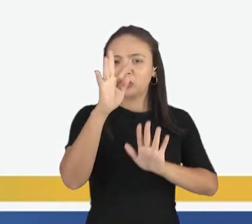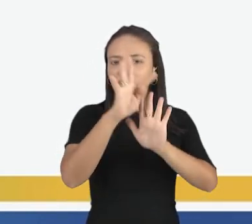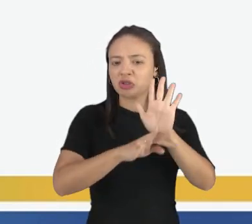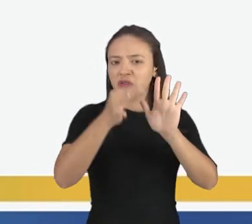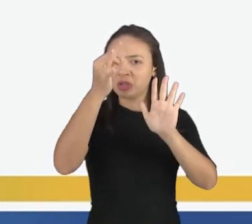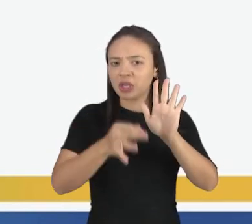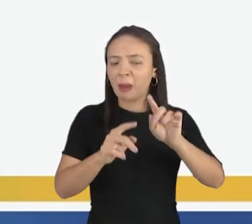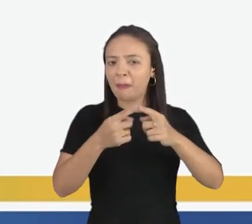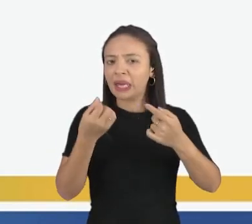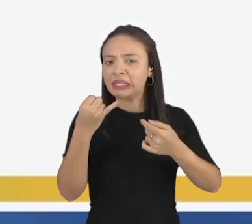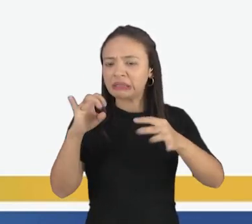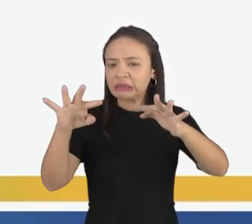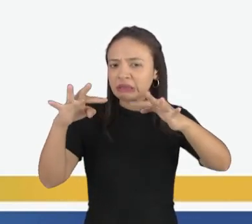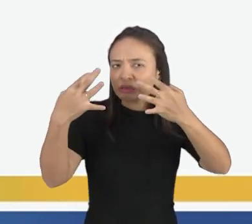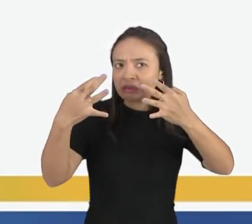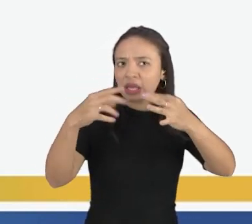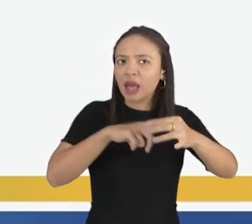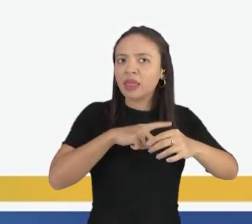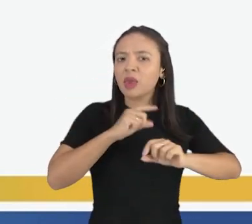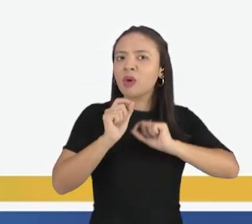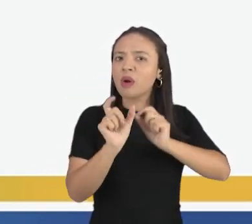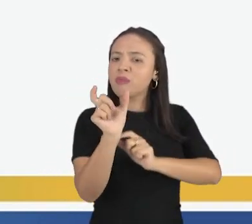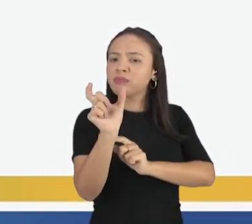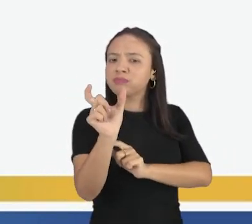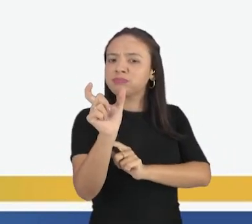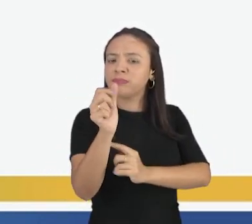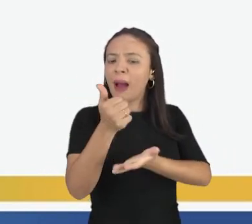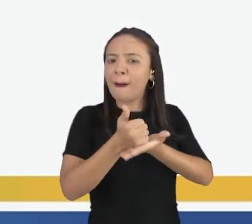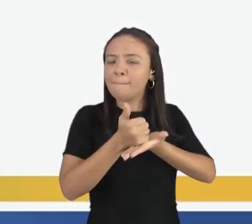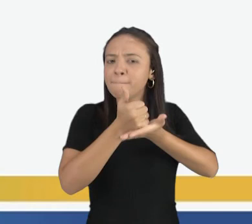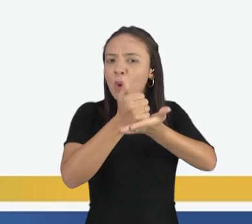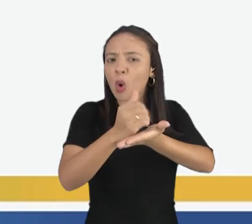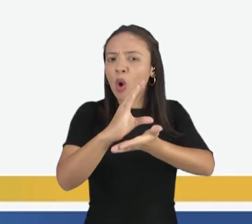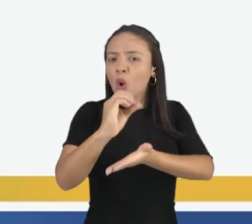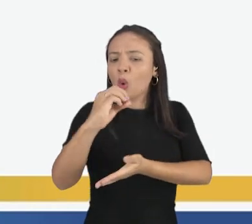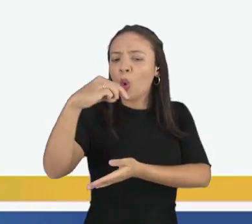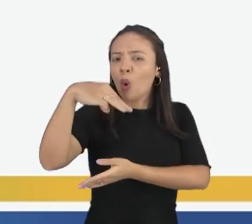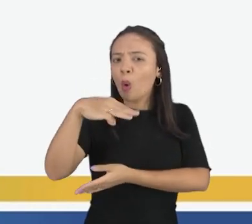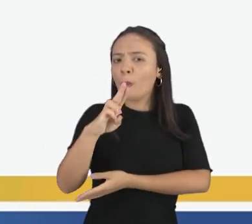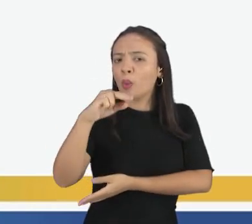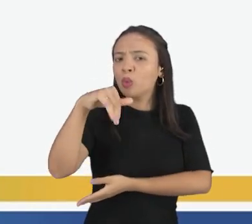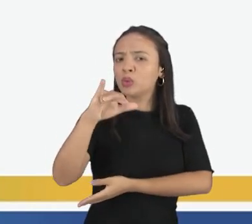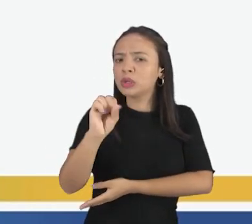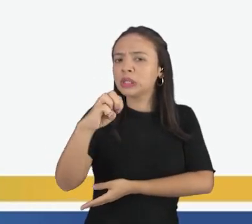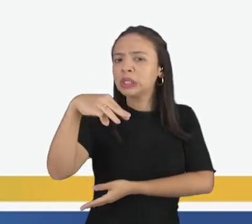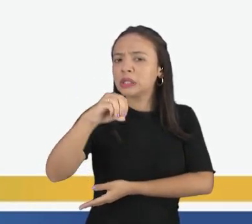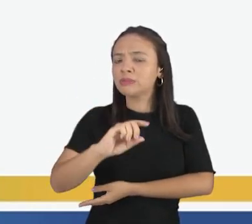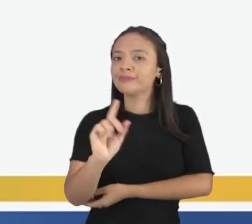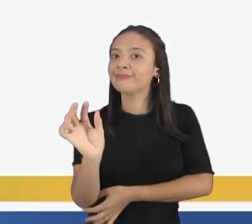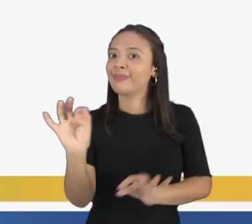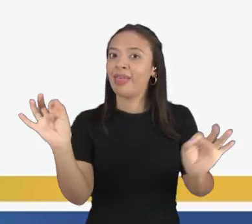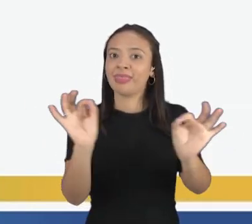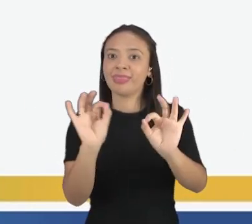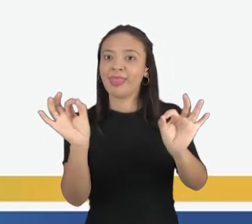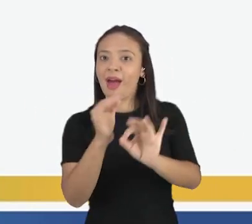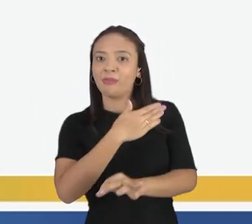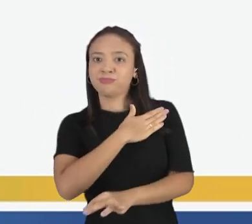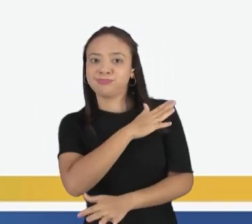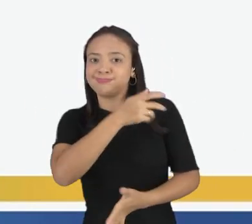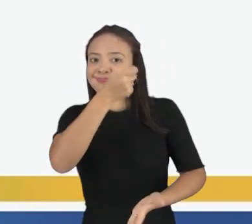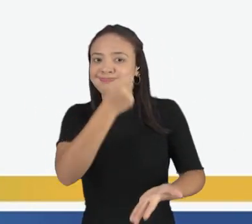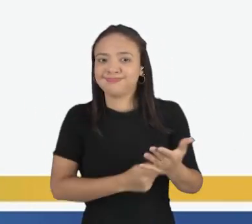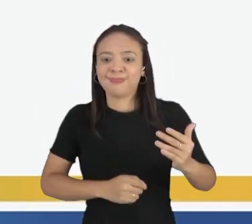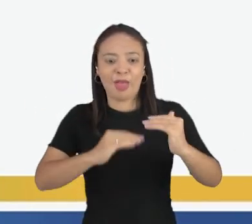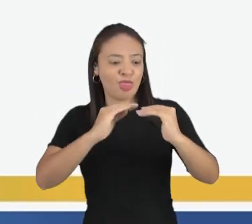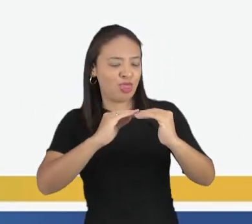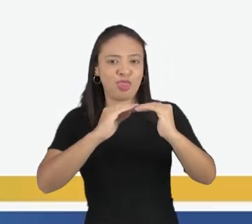mas se a gente atentar, a gente tem aí apoio ao comunismo. Nada, né? A gente já sabe que a ditadura vem aí